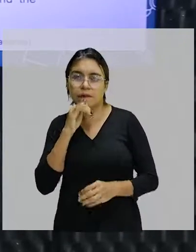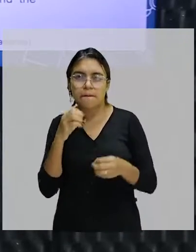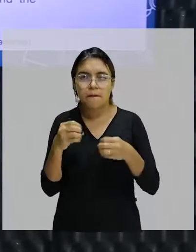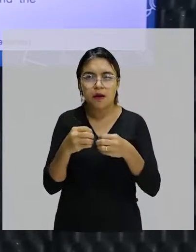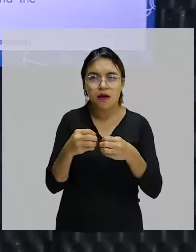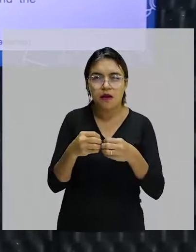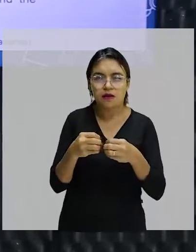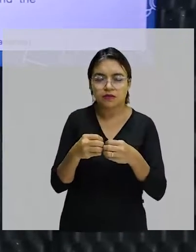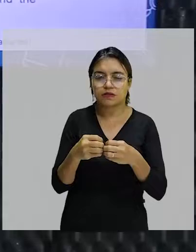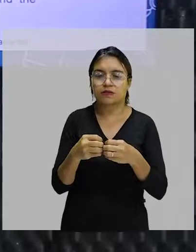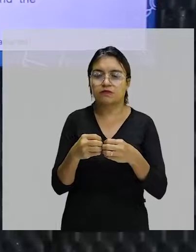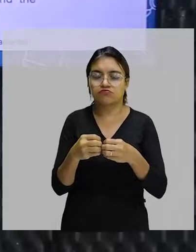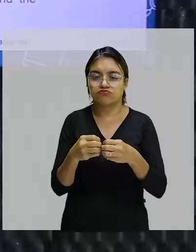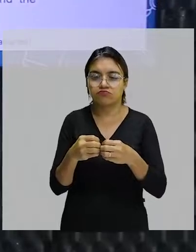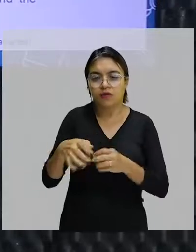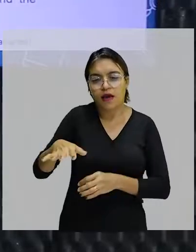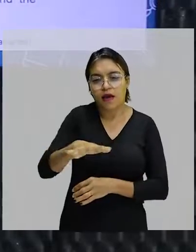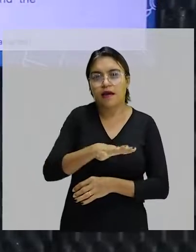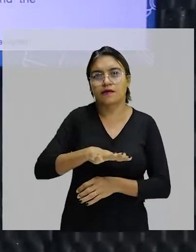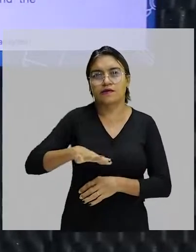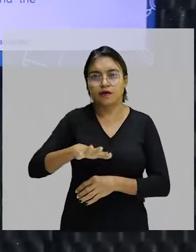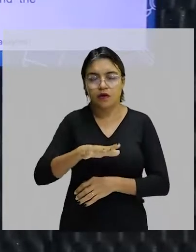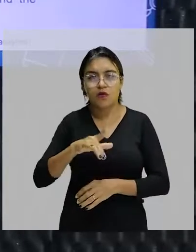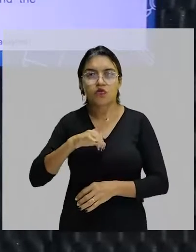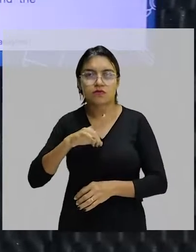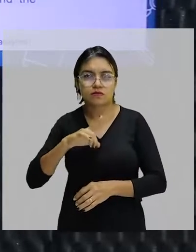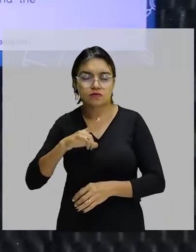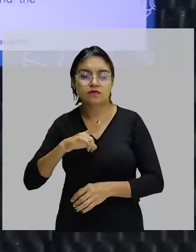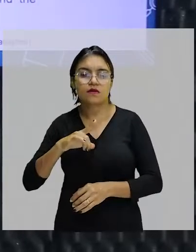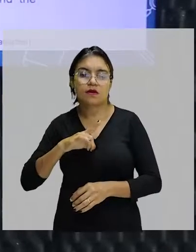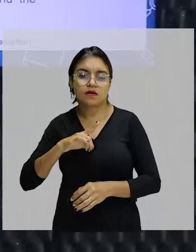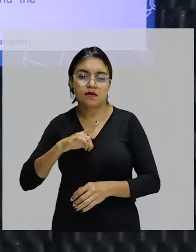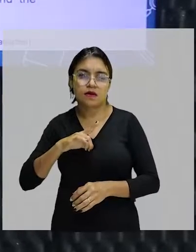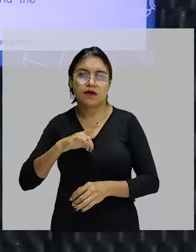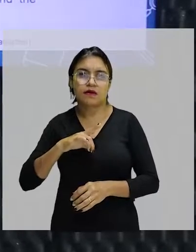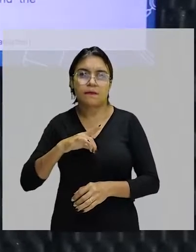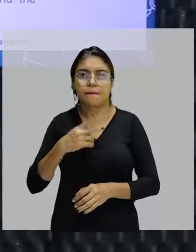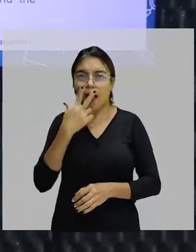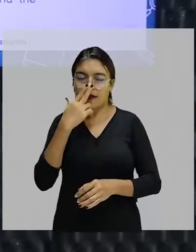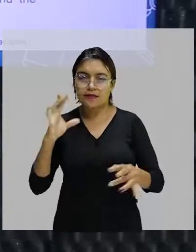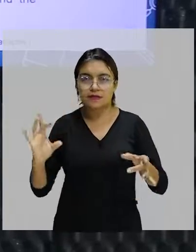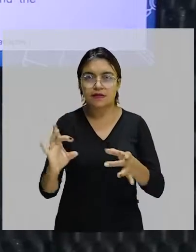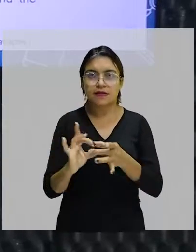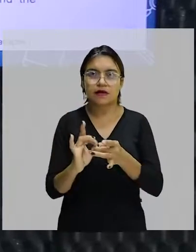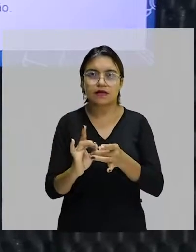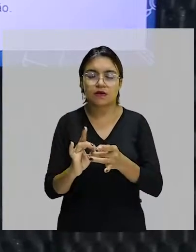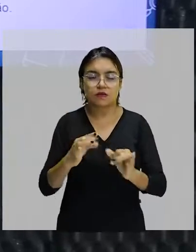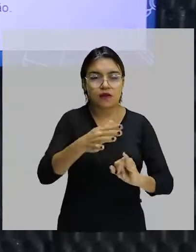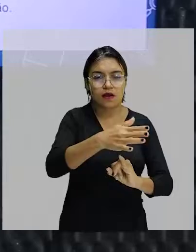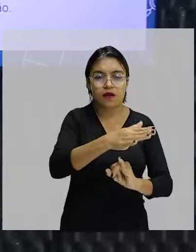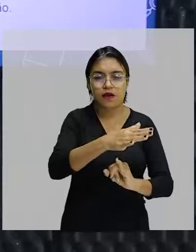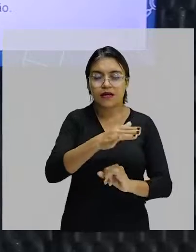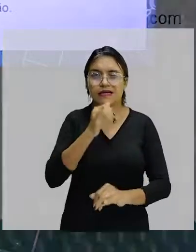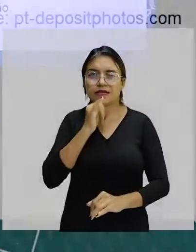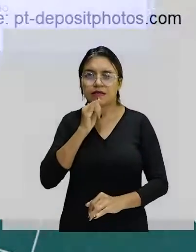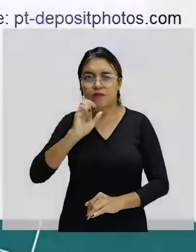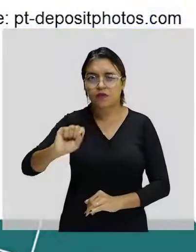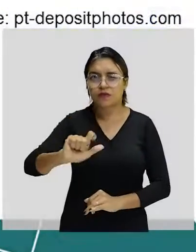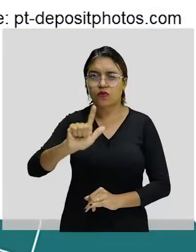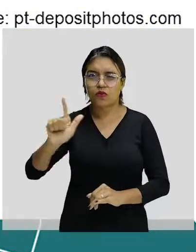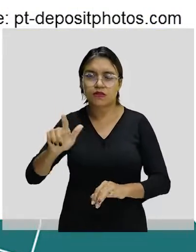aproxima dessa região, existe também esse fator de conexão, tá? Entre São Luís e a cultura